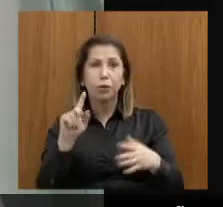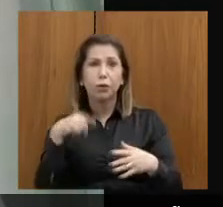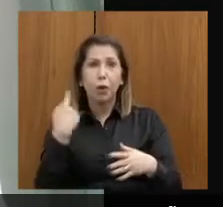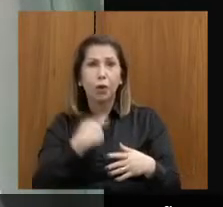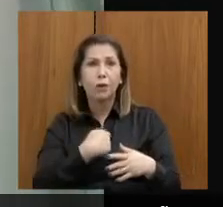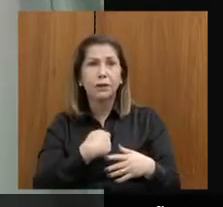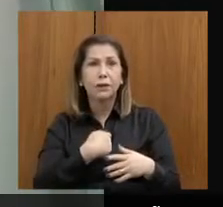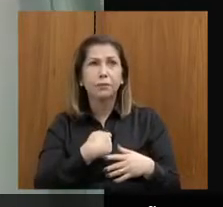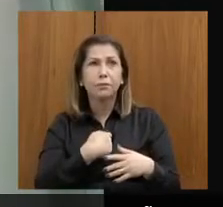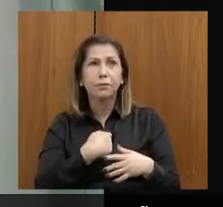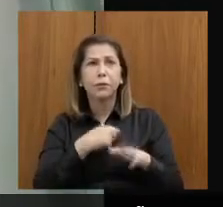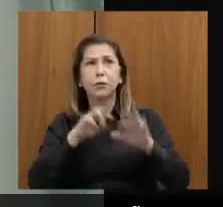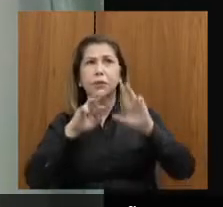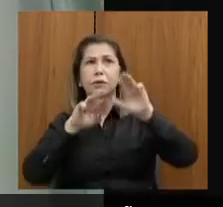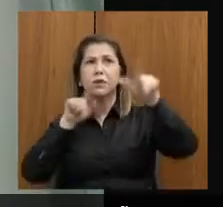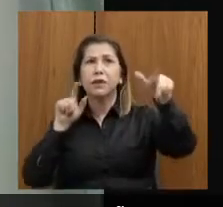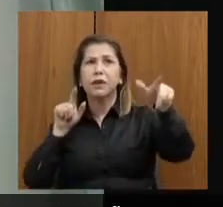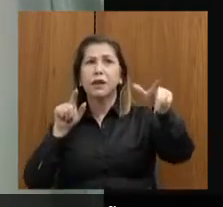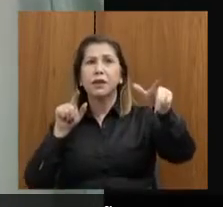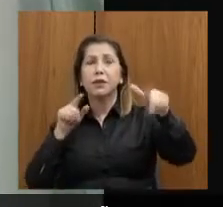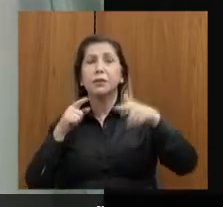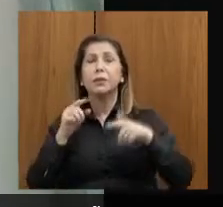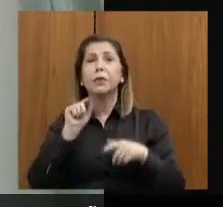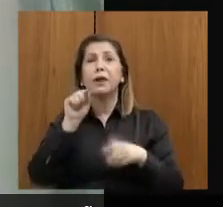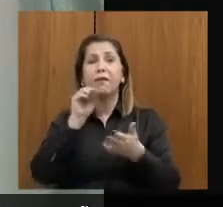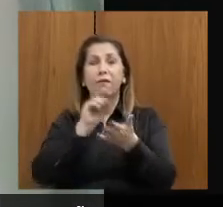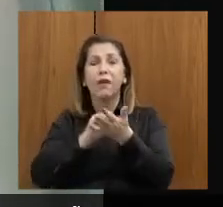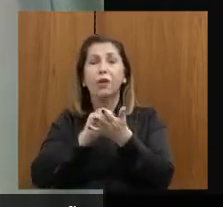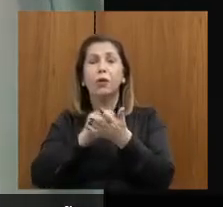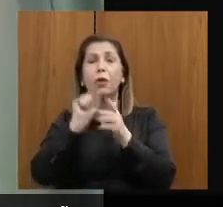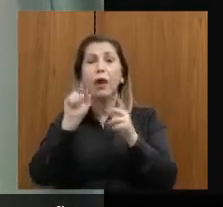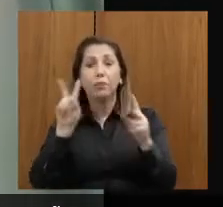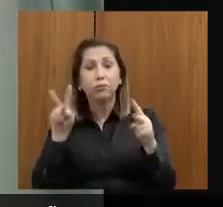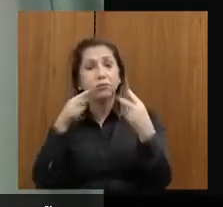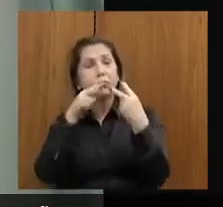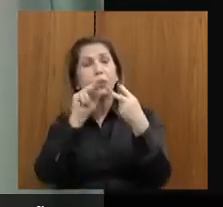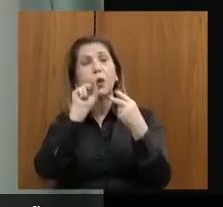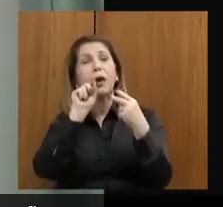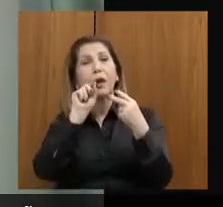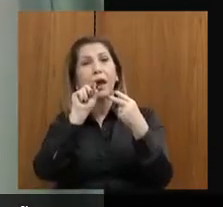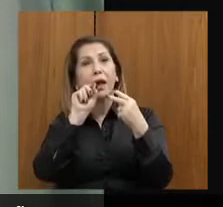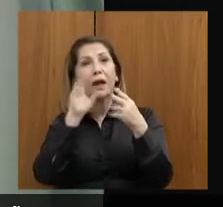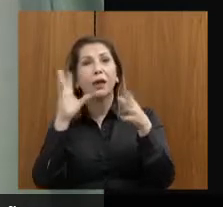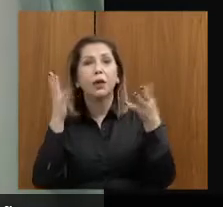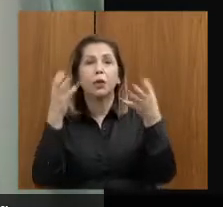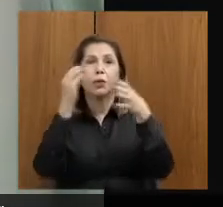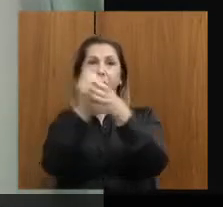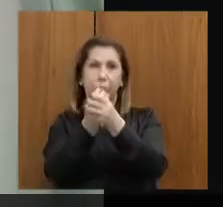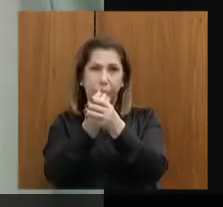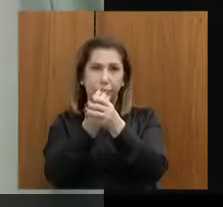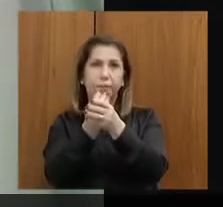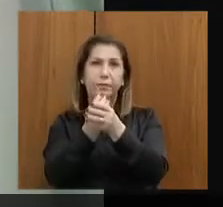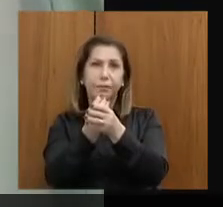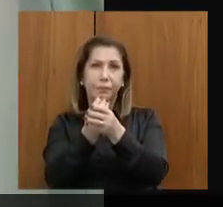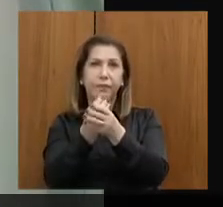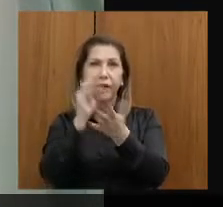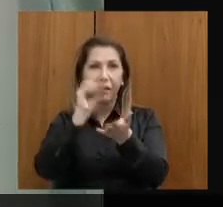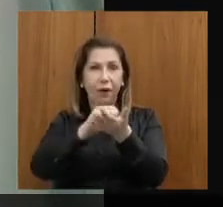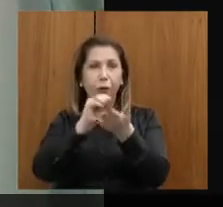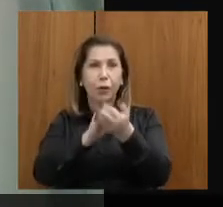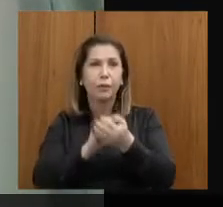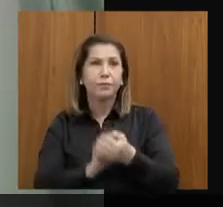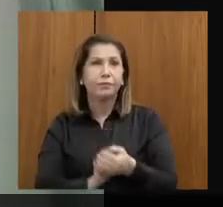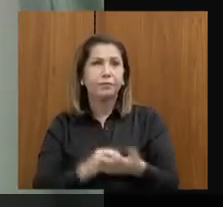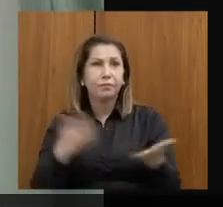de todos os condutores né se nós tivéssemos estourar de inclusão vai 1818 mas